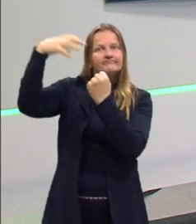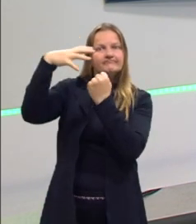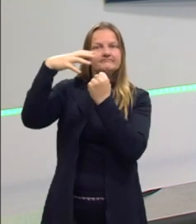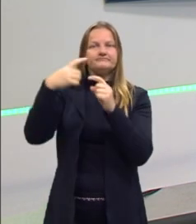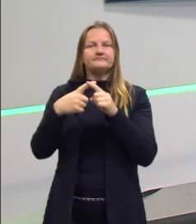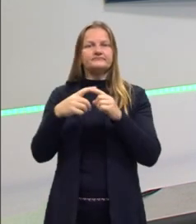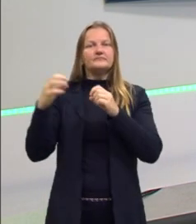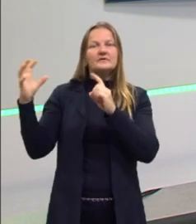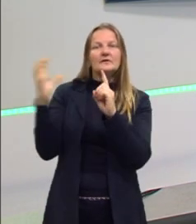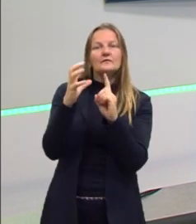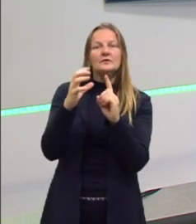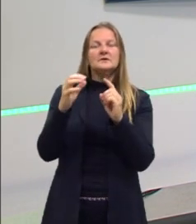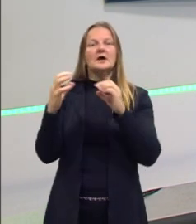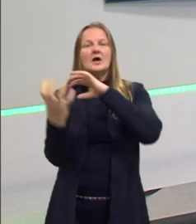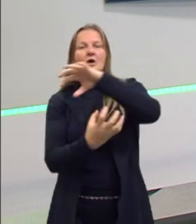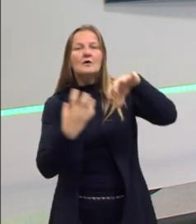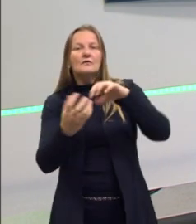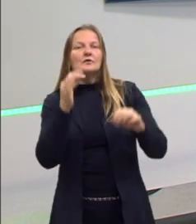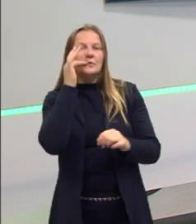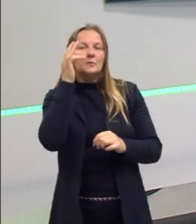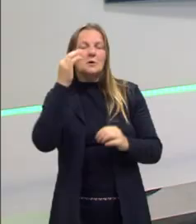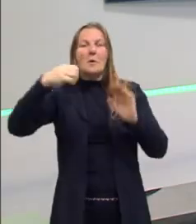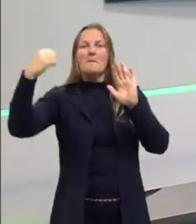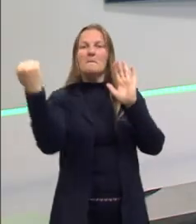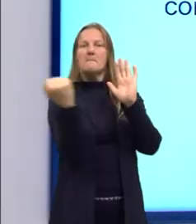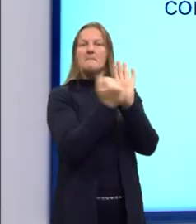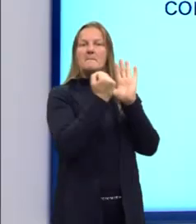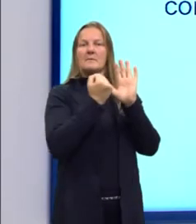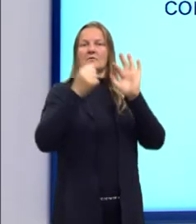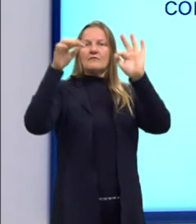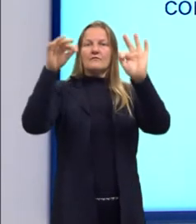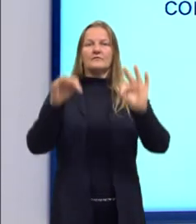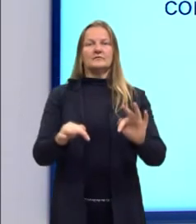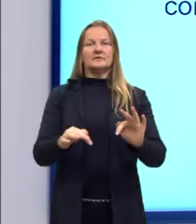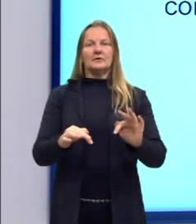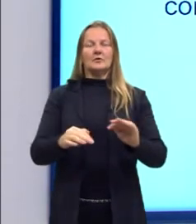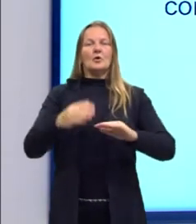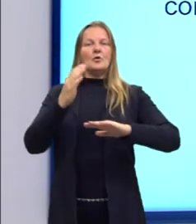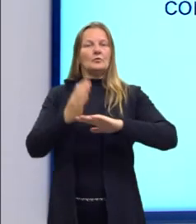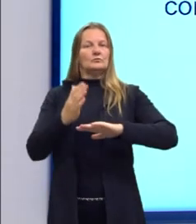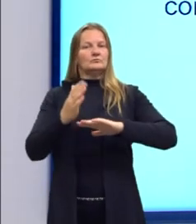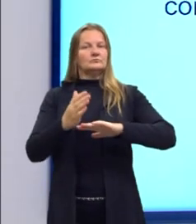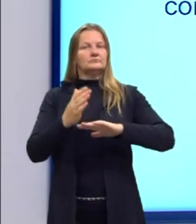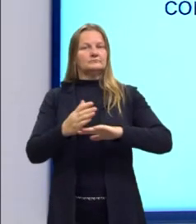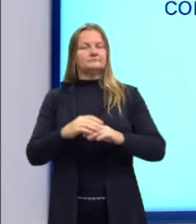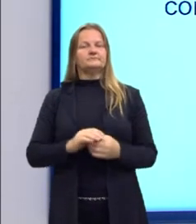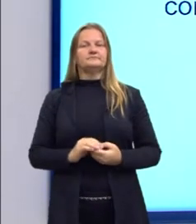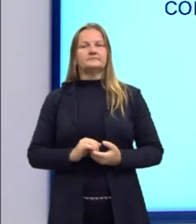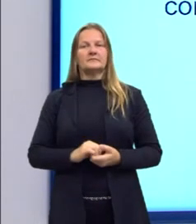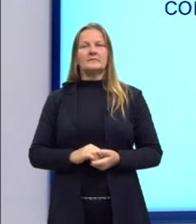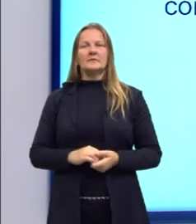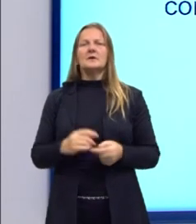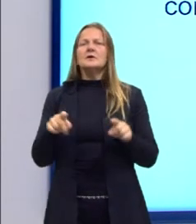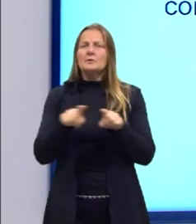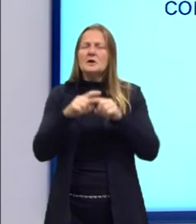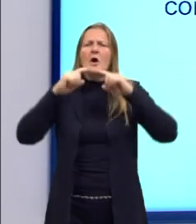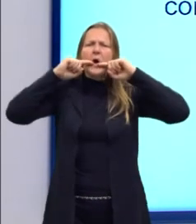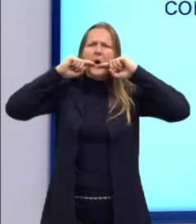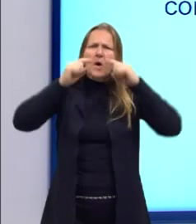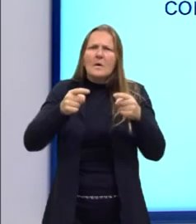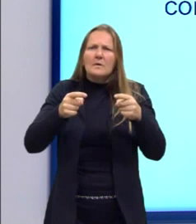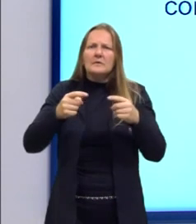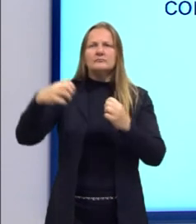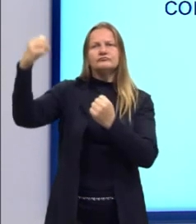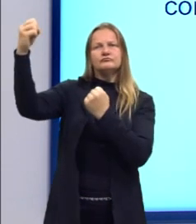a revolução francesa que vai ser o Marco final dessa idade moderna né mas a gente também pode fazer uma crítica